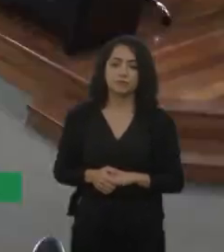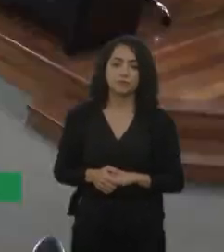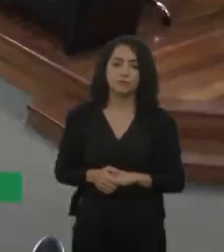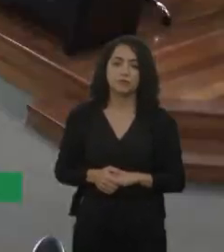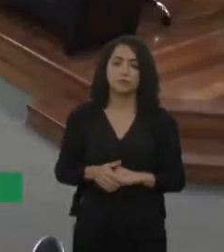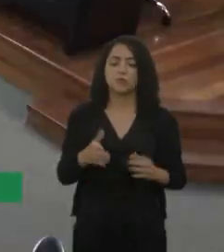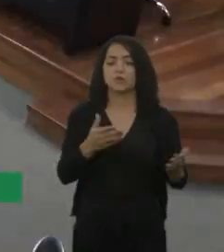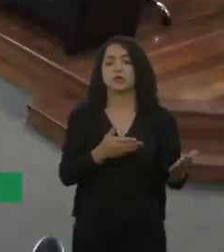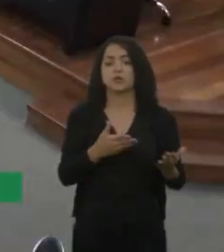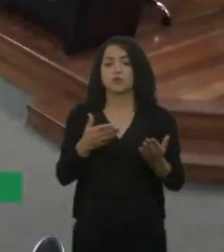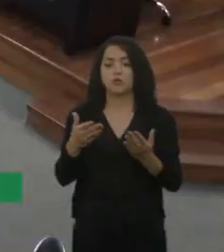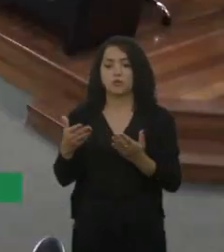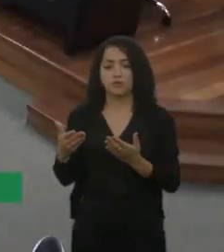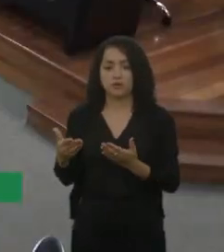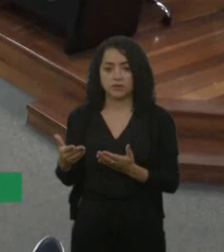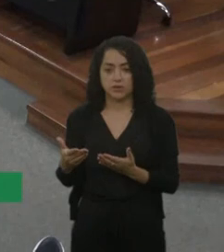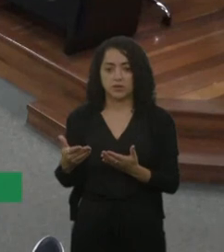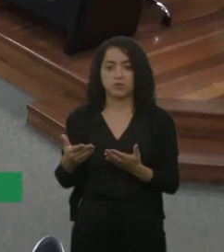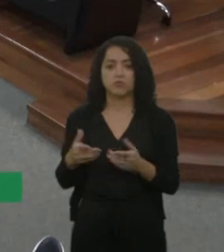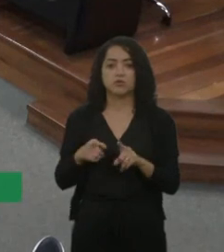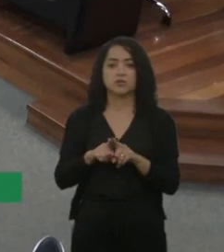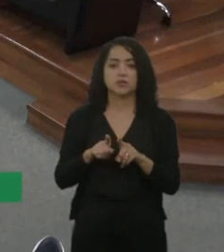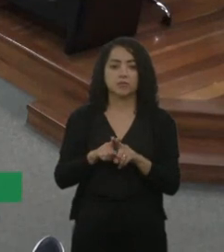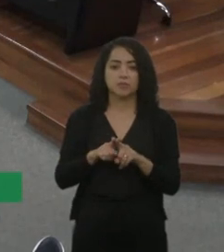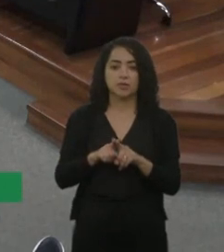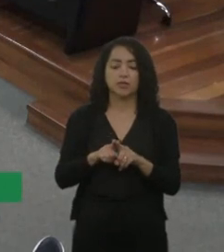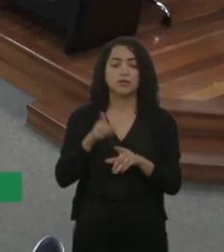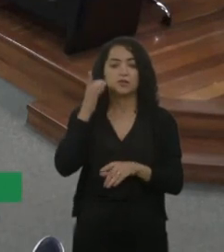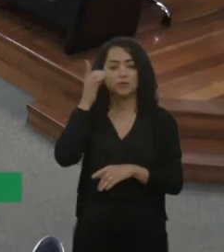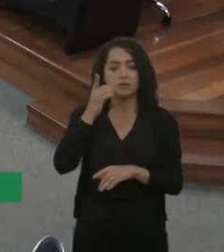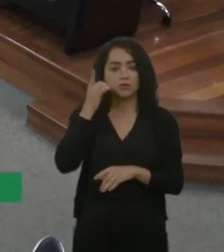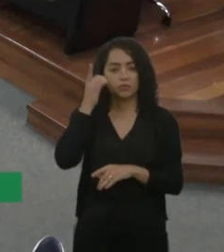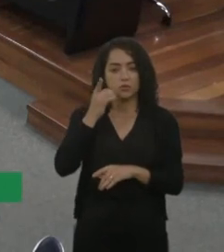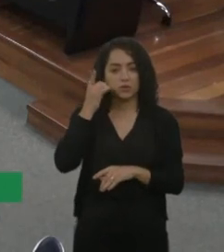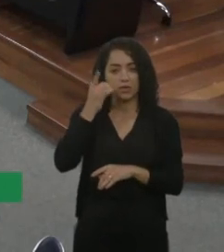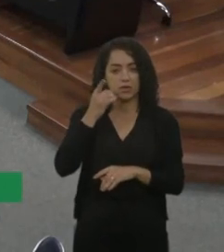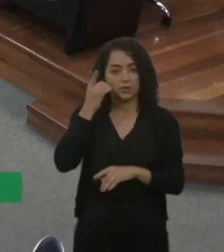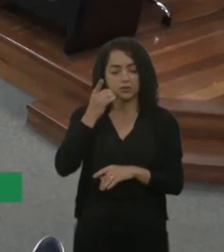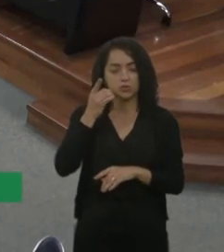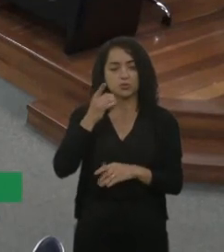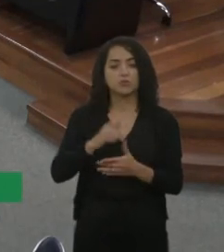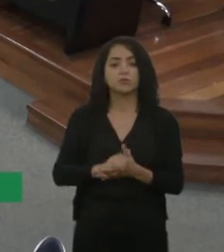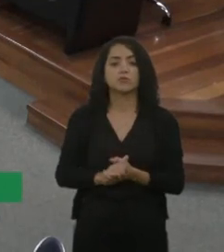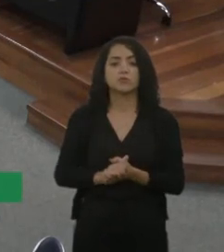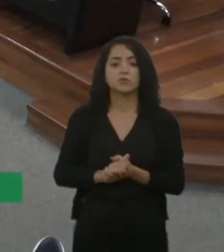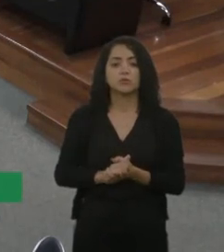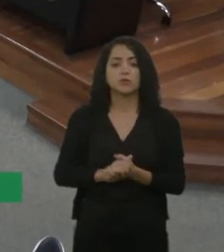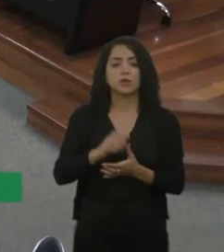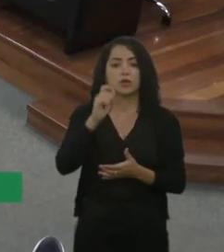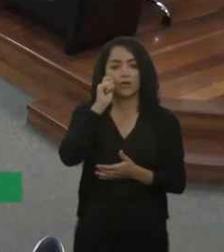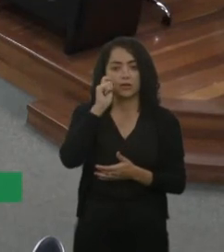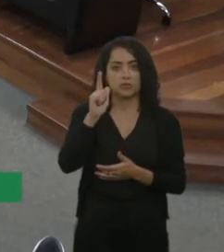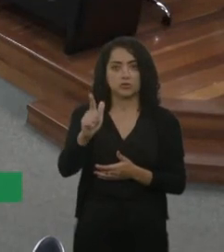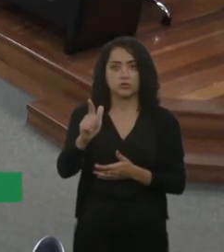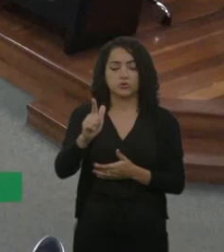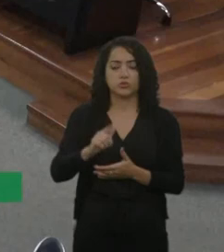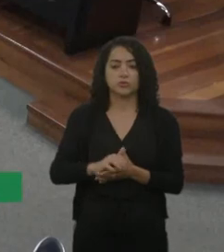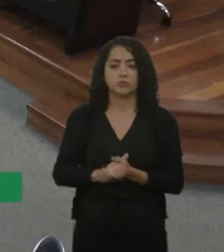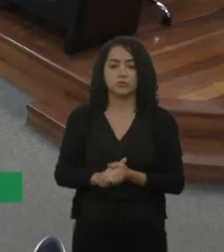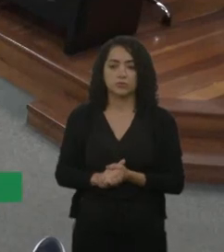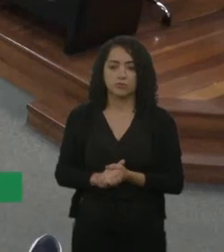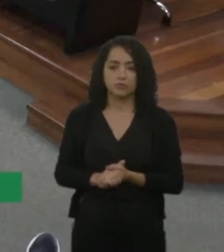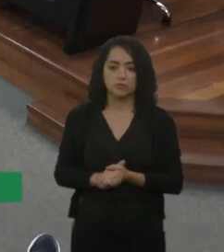Convidamos neste momento para fazer uso da palavra, excelentíssimo senhor deputado estadual Antídio Lunelli.